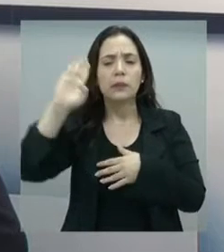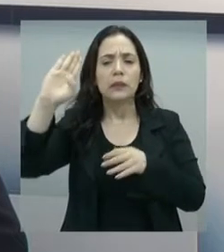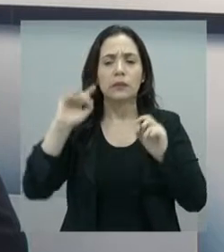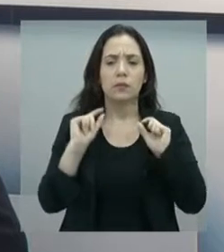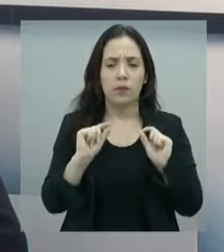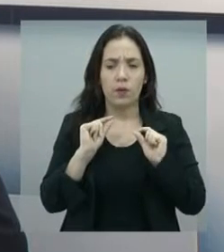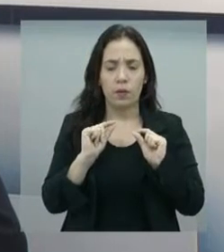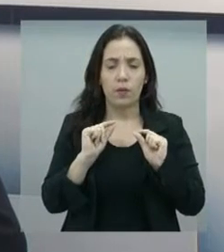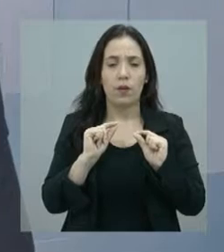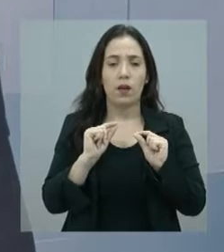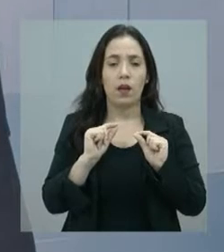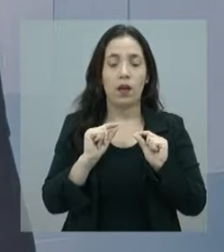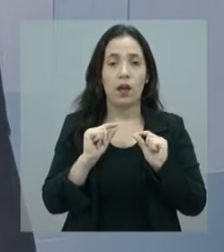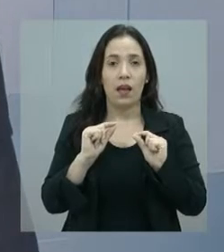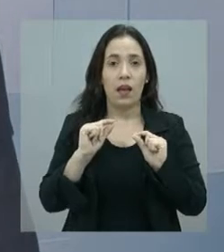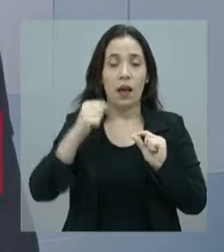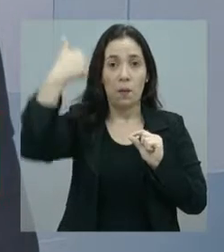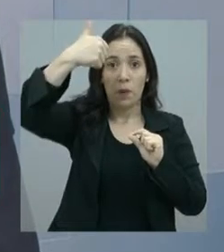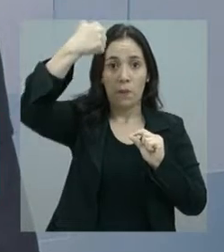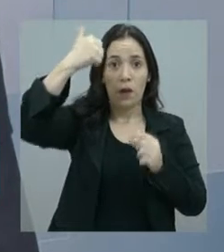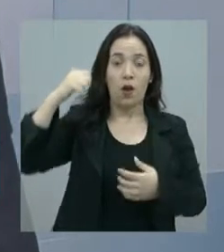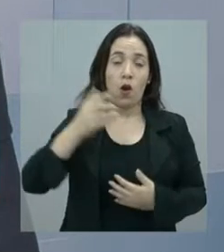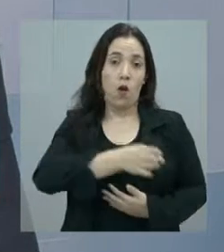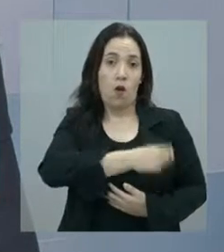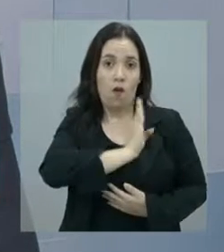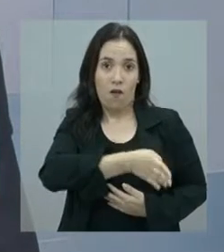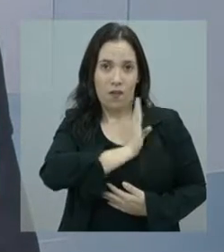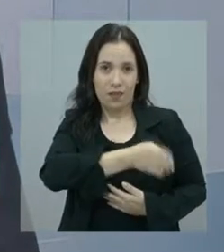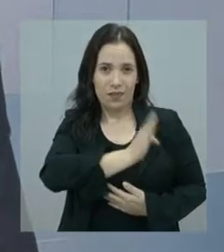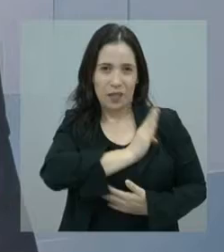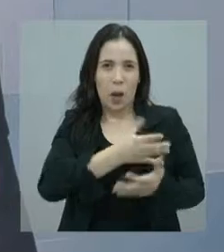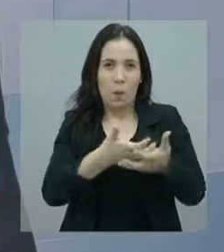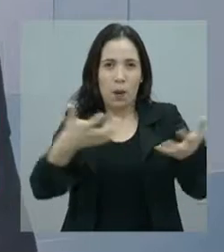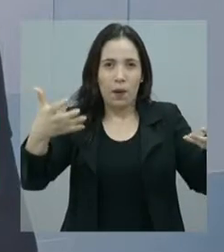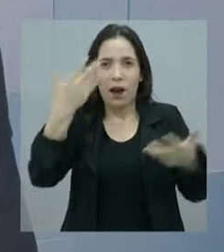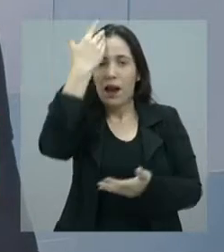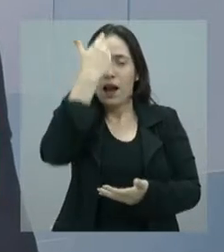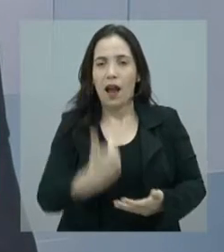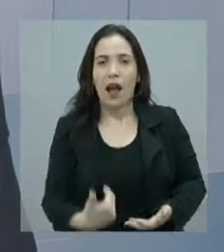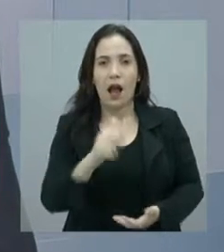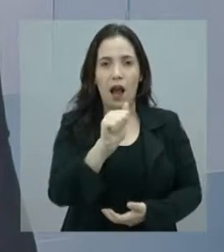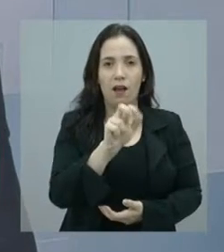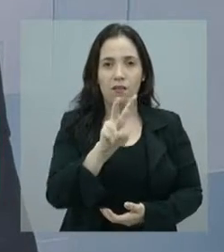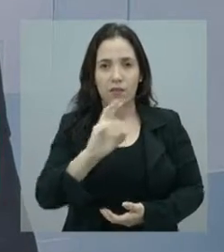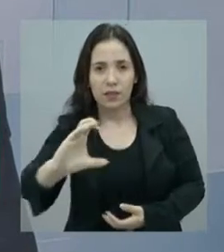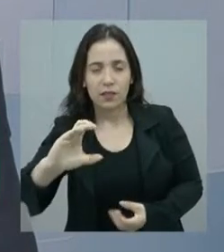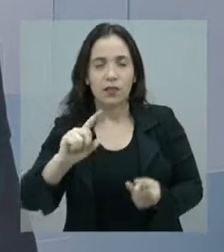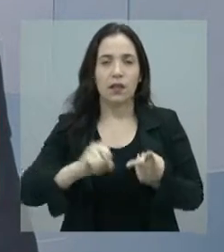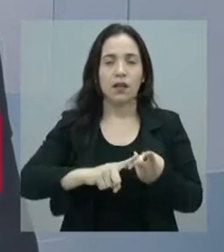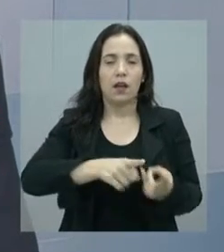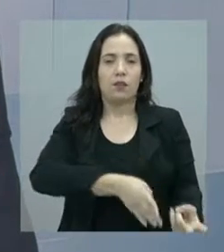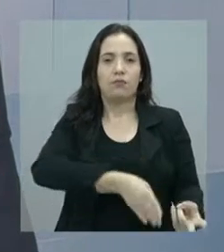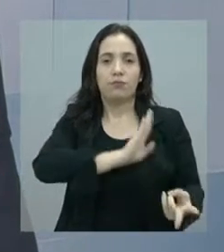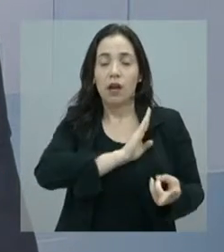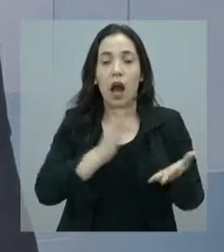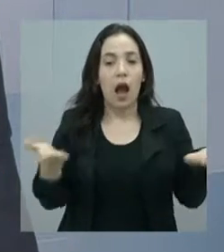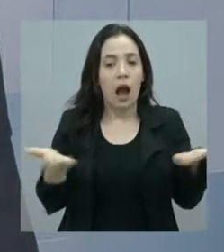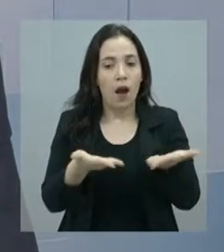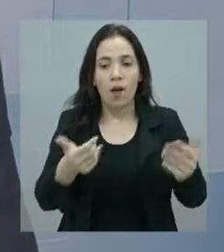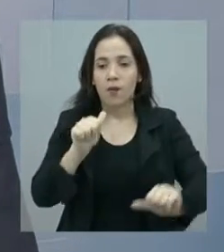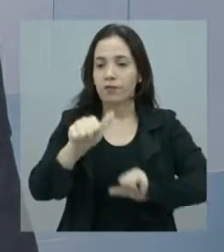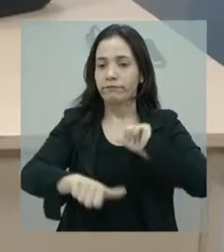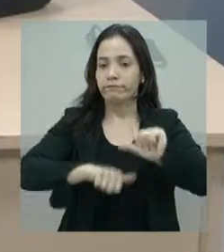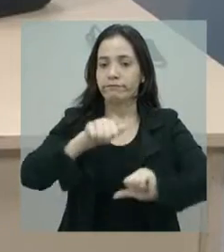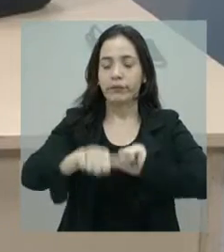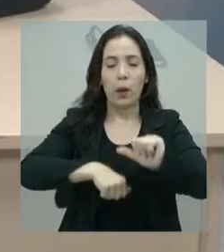doenças cardiovasculares. Não é mais o AVC, o infarto. Lá já é o câncer. E no Brasil